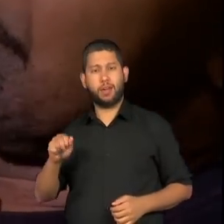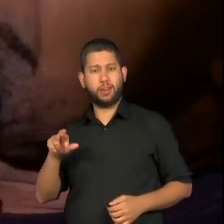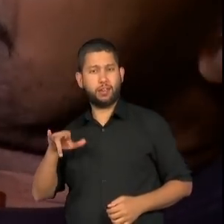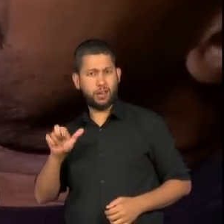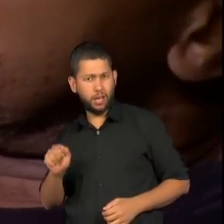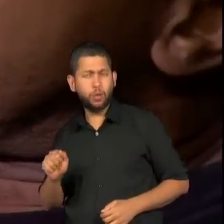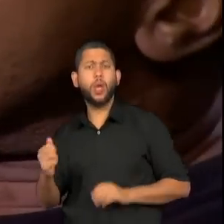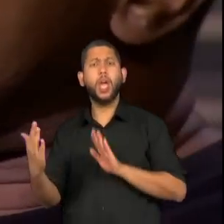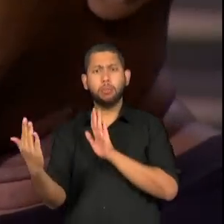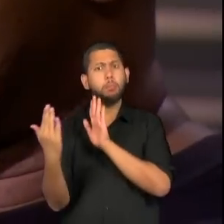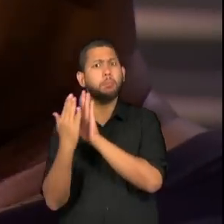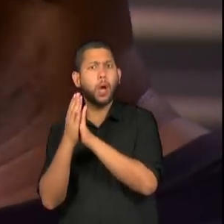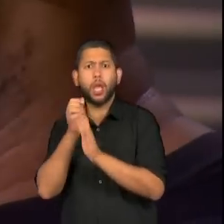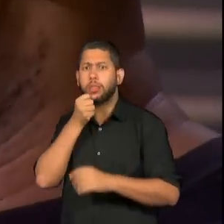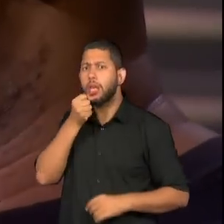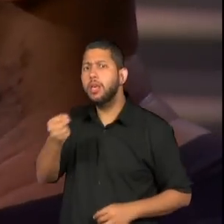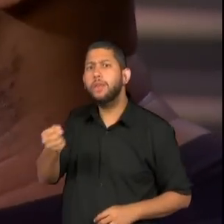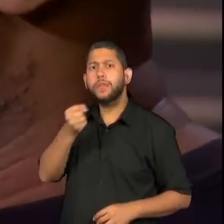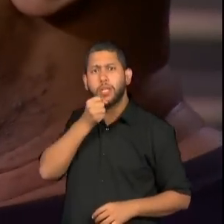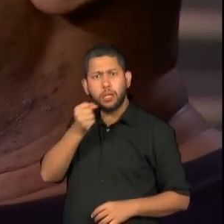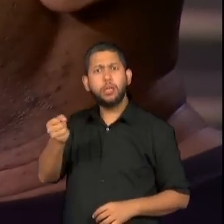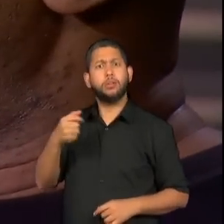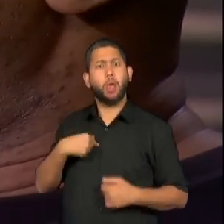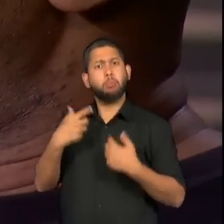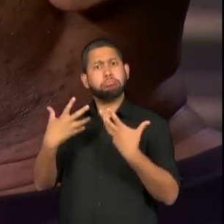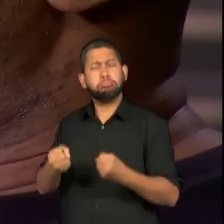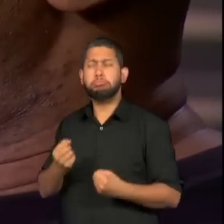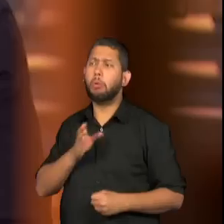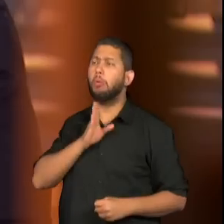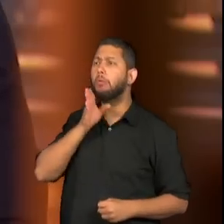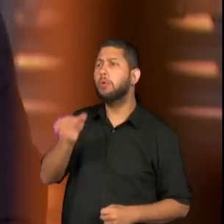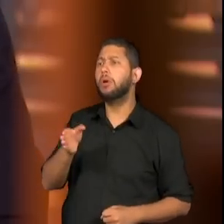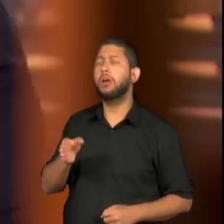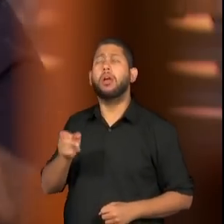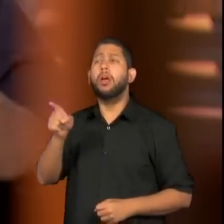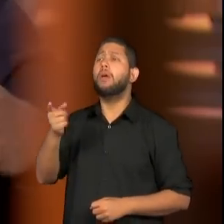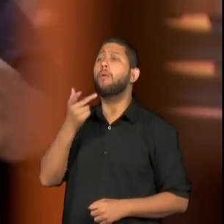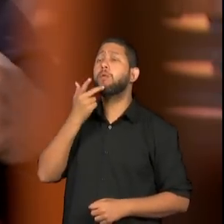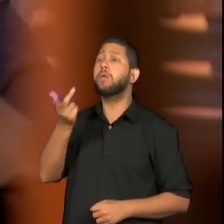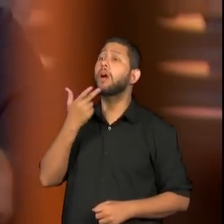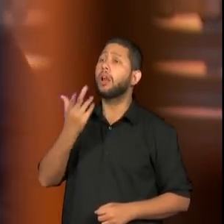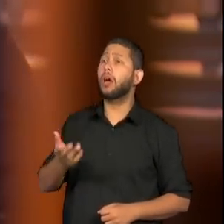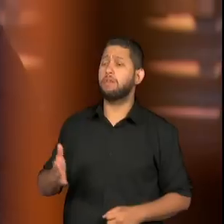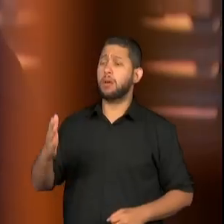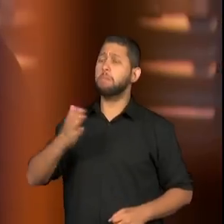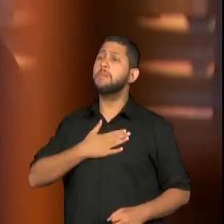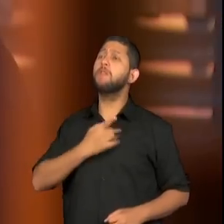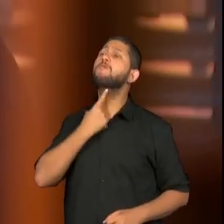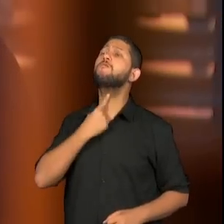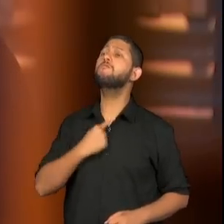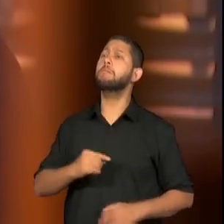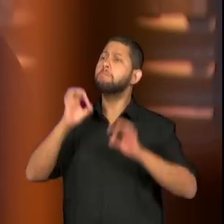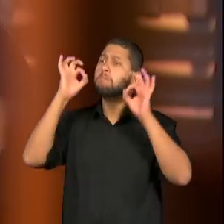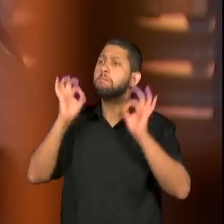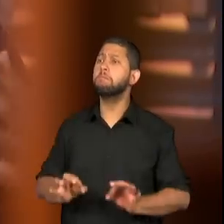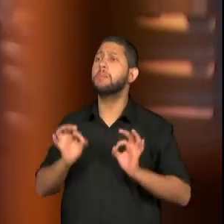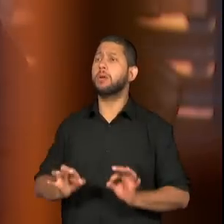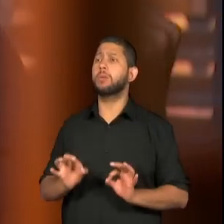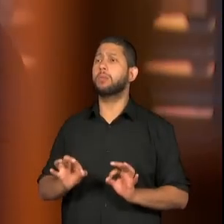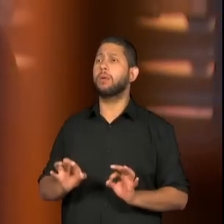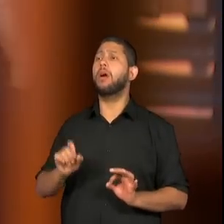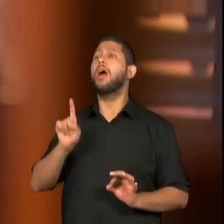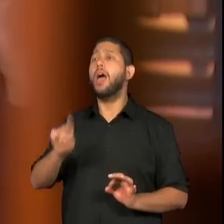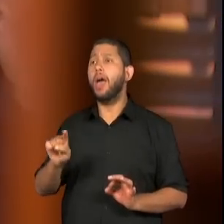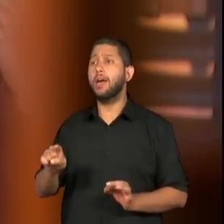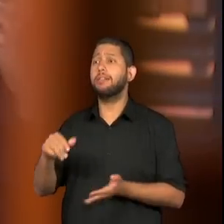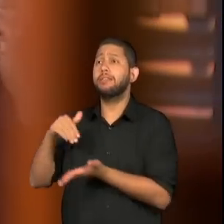fiz uma entrevista com ele na época que tinha um programa no outro canal, e ele falava, ó, minha grande vontade, meu, é que todas as